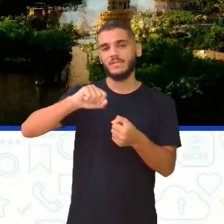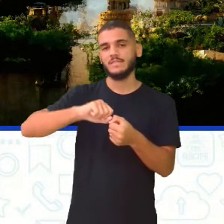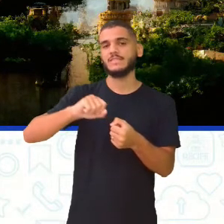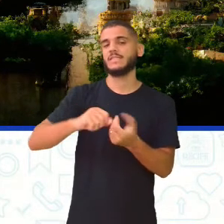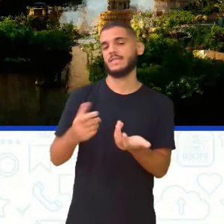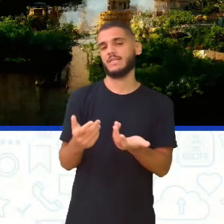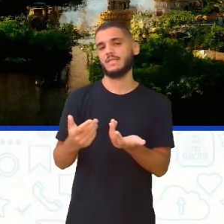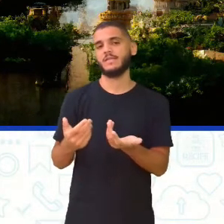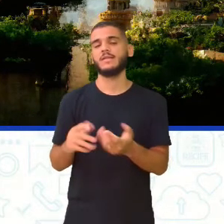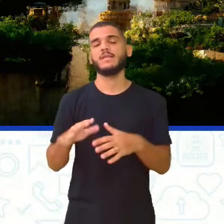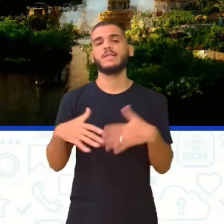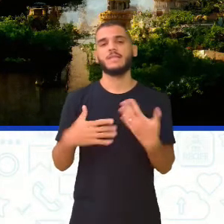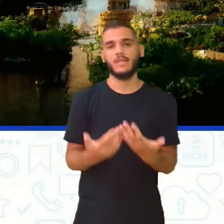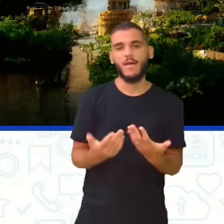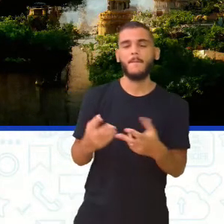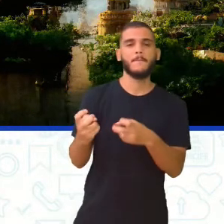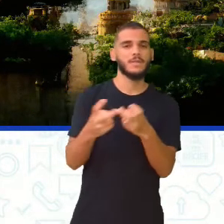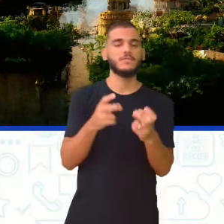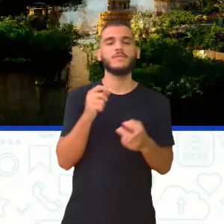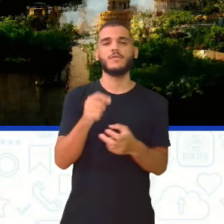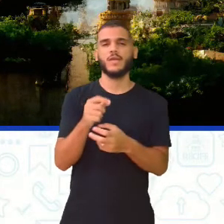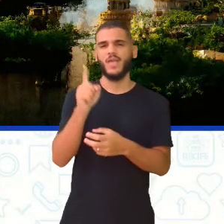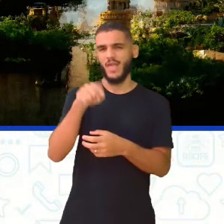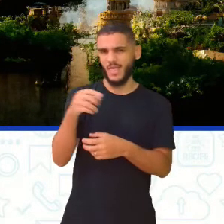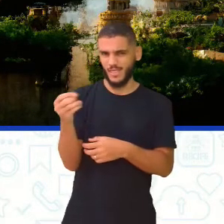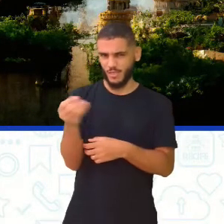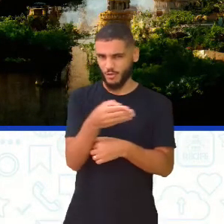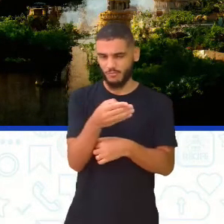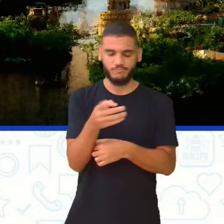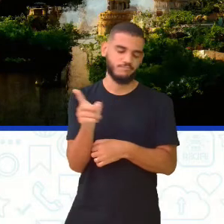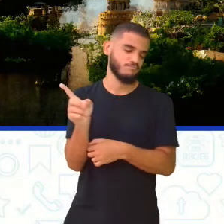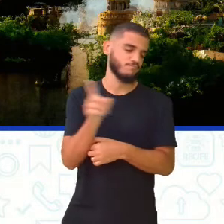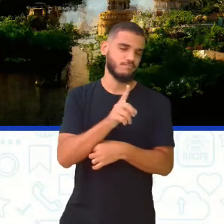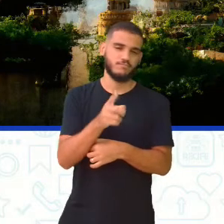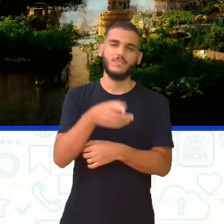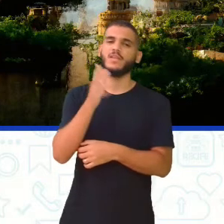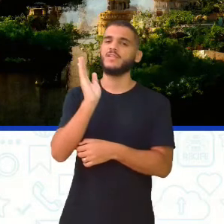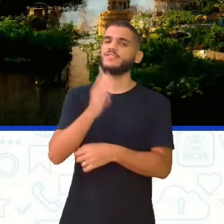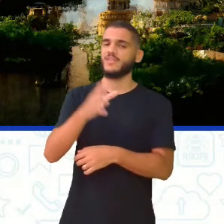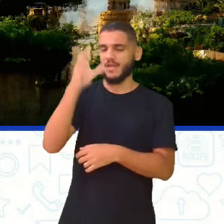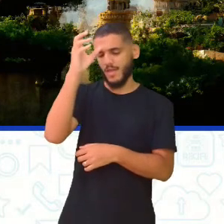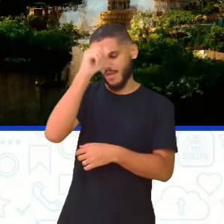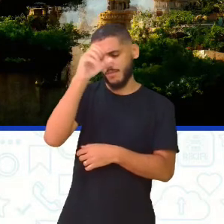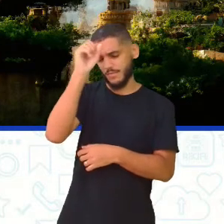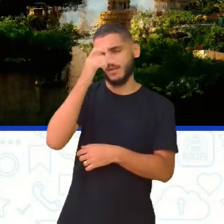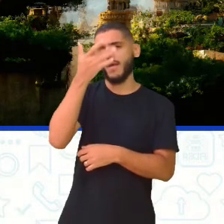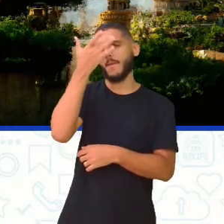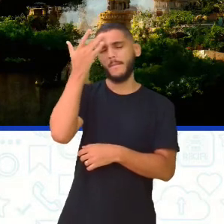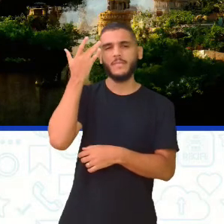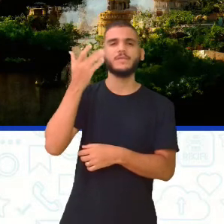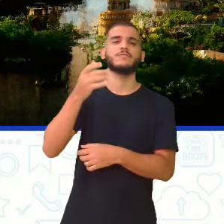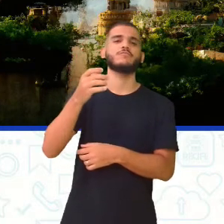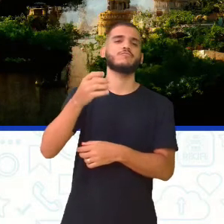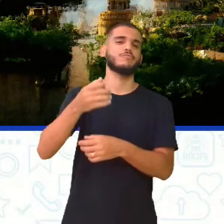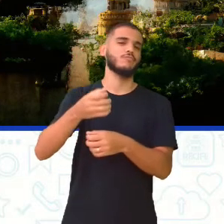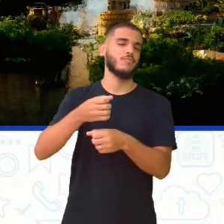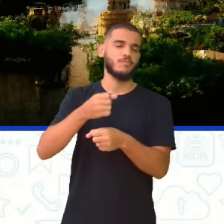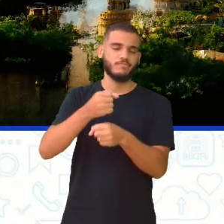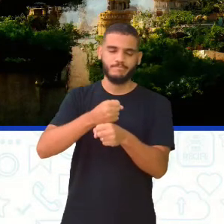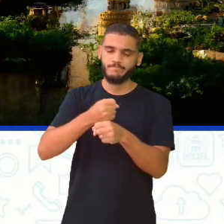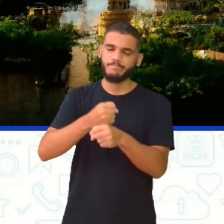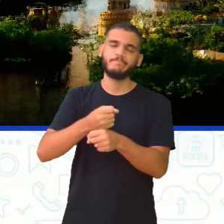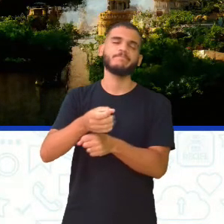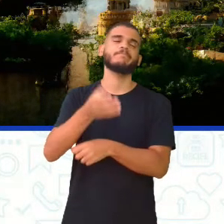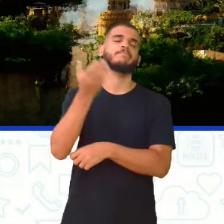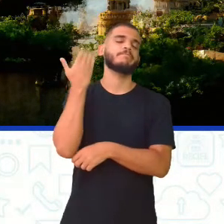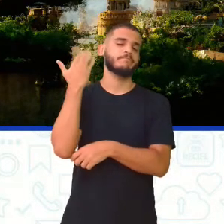bebidas. Então, a gente está vendo que não é algo tão recente, que a gente já vem aprendendo com os povos mais antigos, e isso vem apenas se